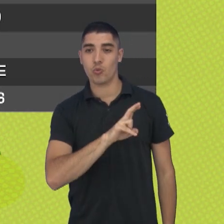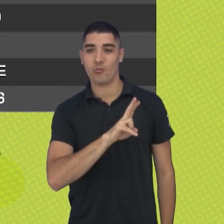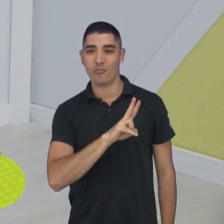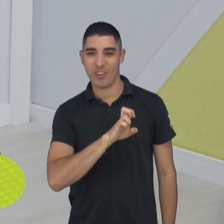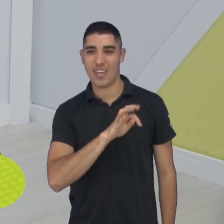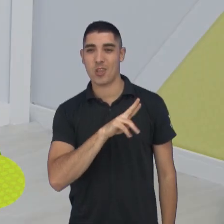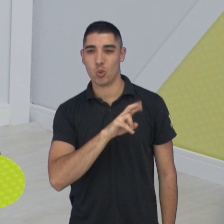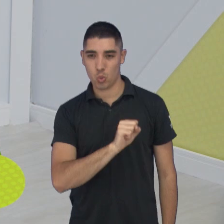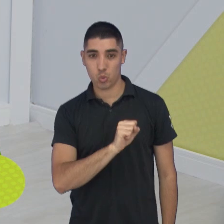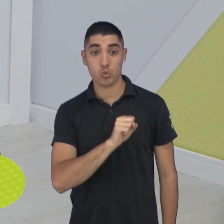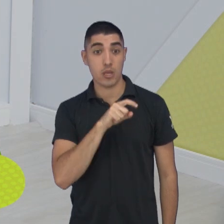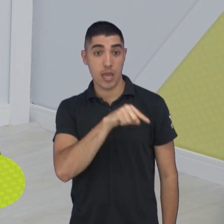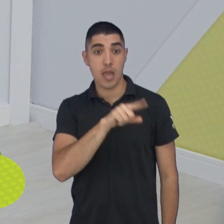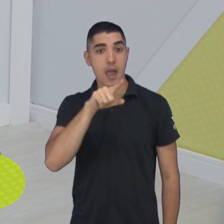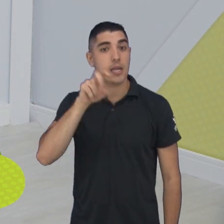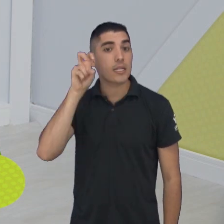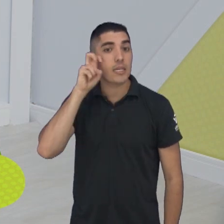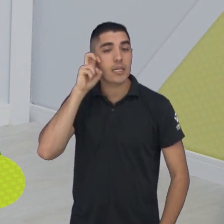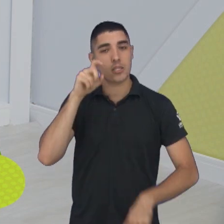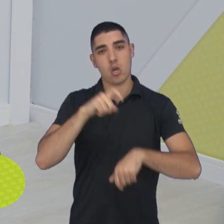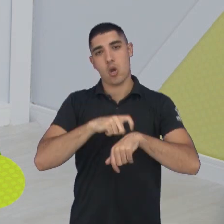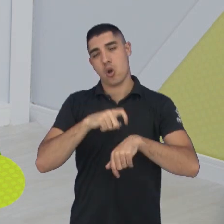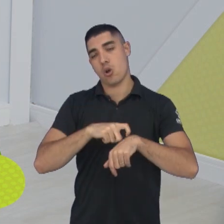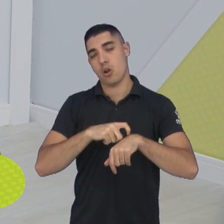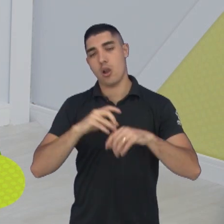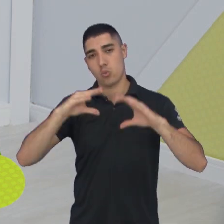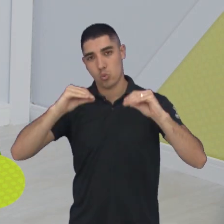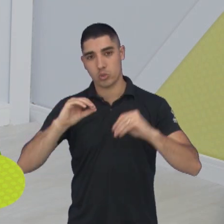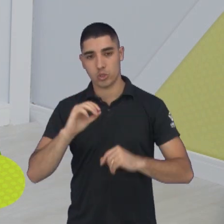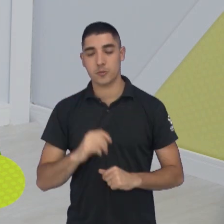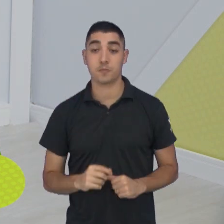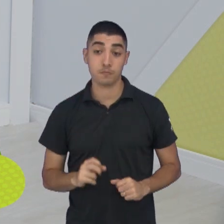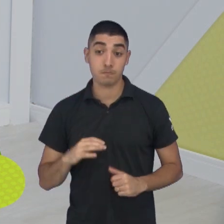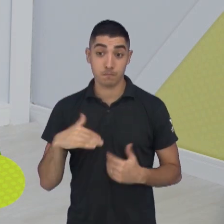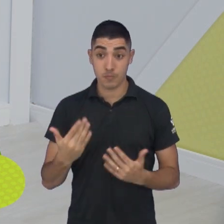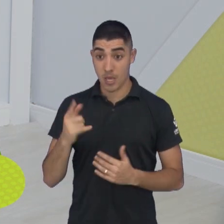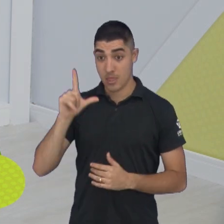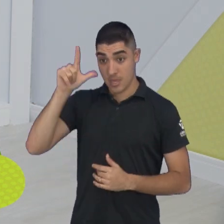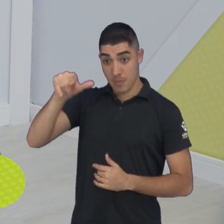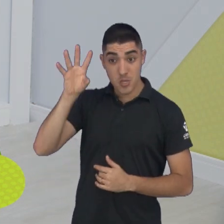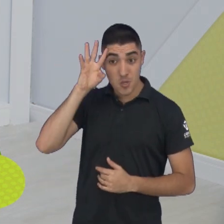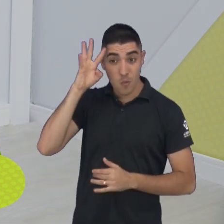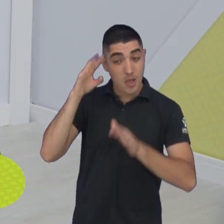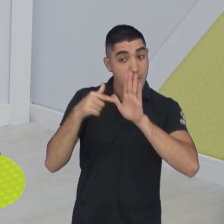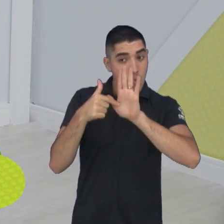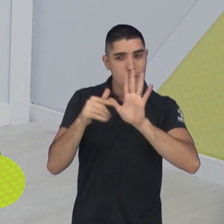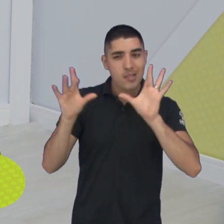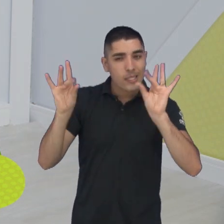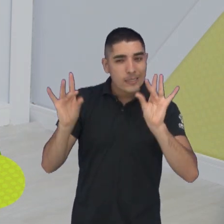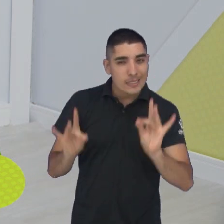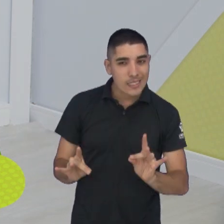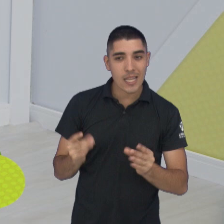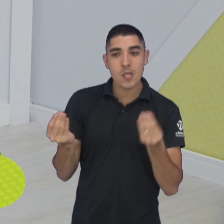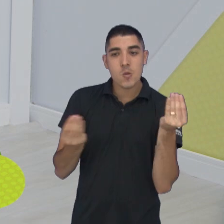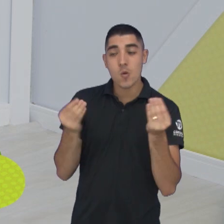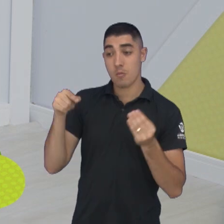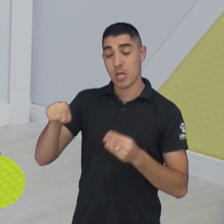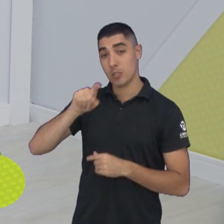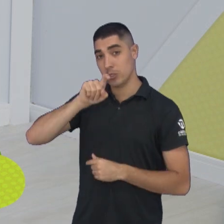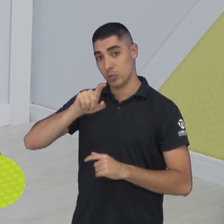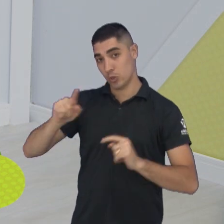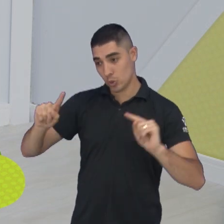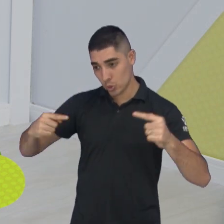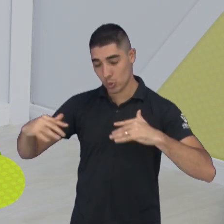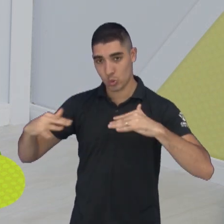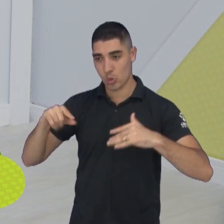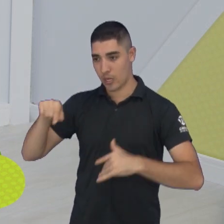de quinta-feira, tá certo? Tá aí os jogos da próxima quarta-feira. Na quarta-feira a gente traz mais detalhes deste jogo São José e a equipe